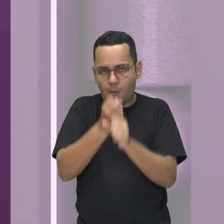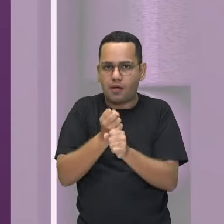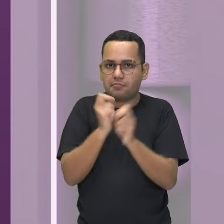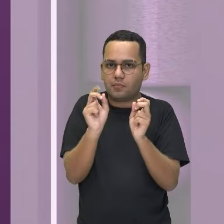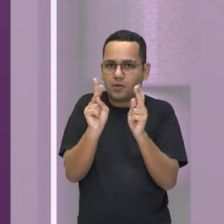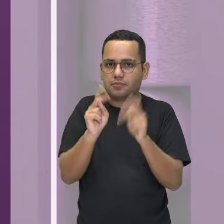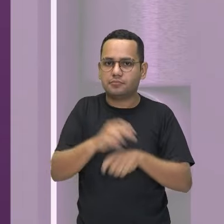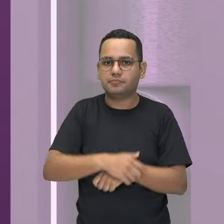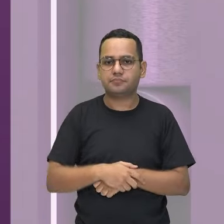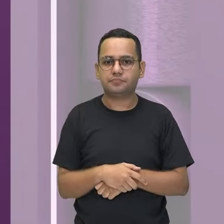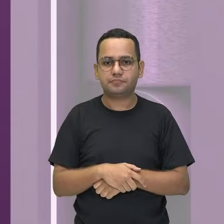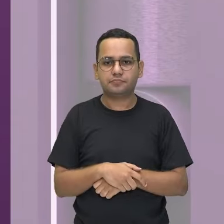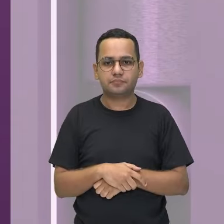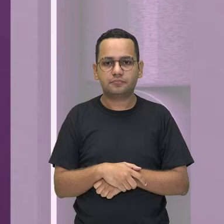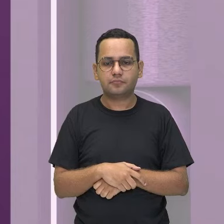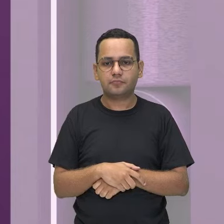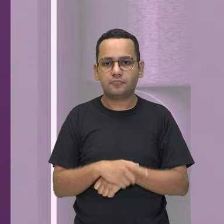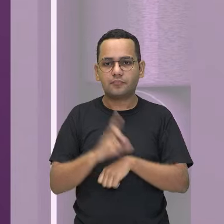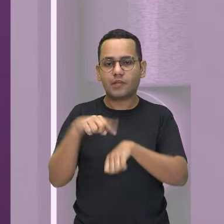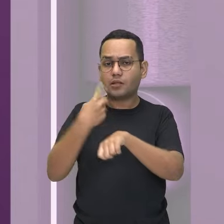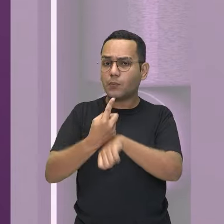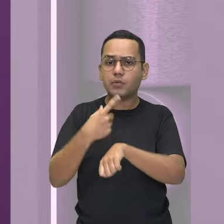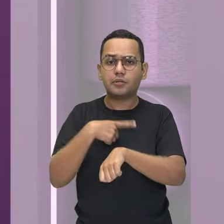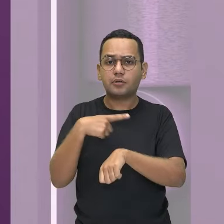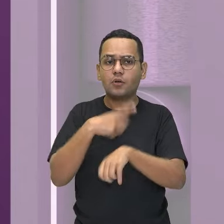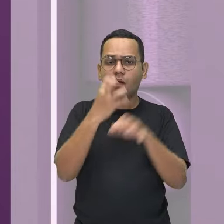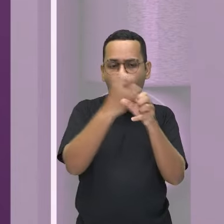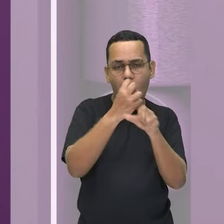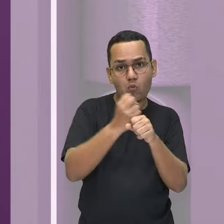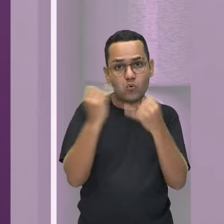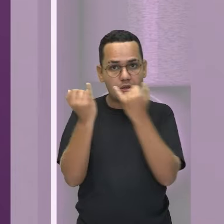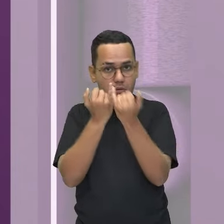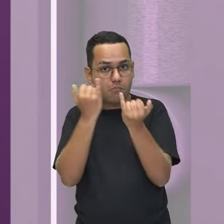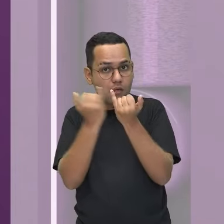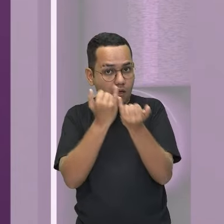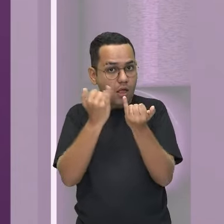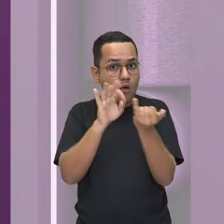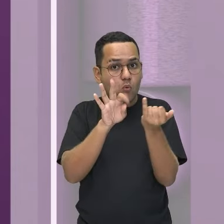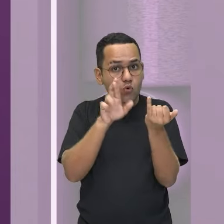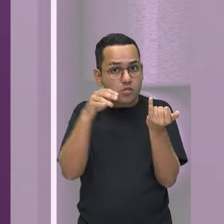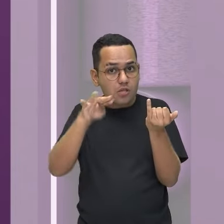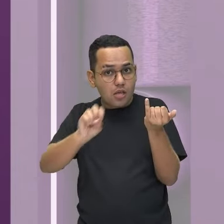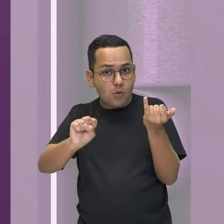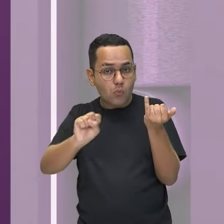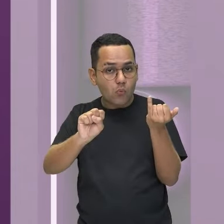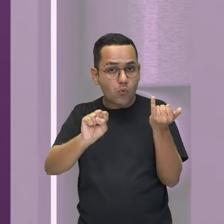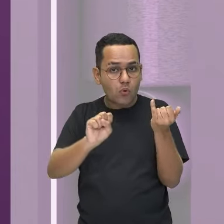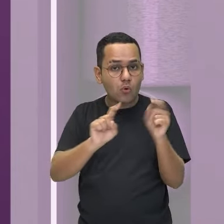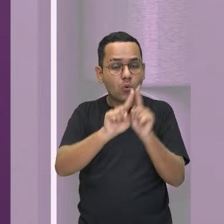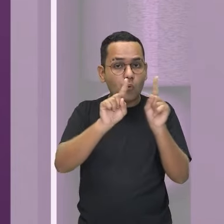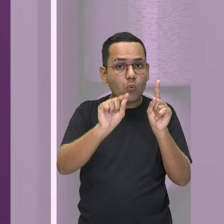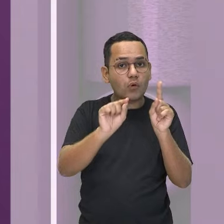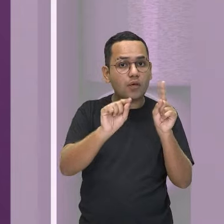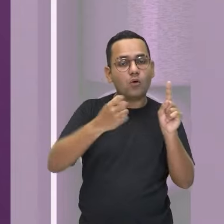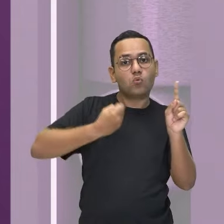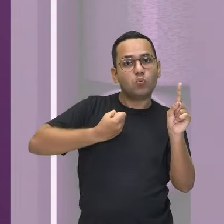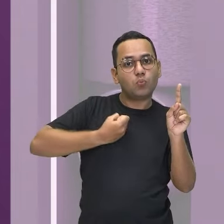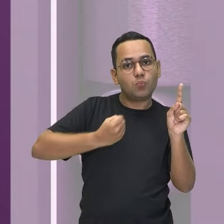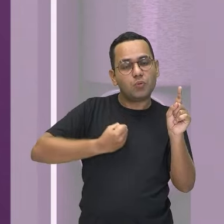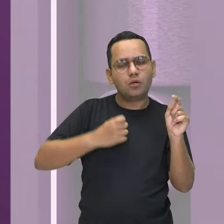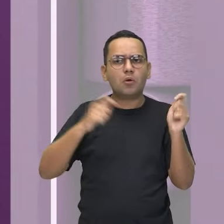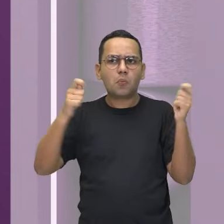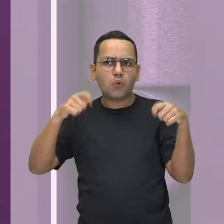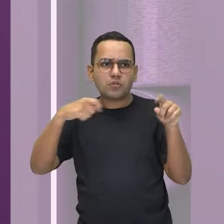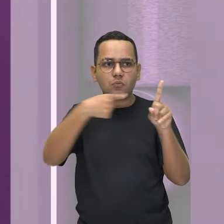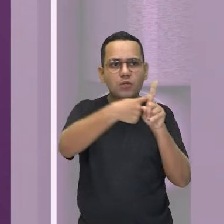eles. Logo em seguida, você vai fazer o cálculo exatamente utilizando os coeficientes. Pode ser uma subtração ou pode